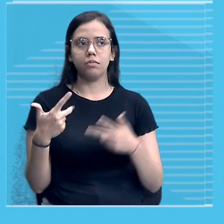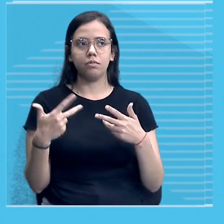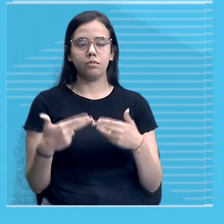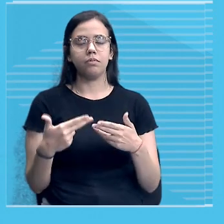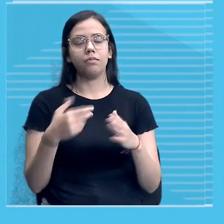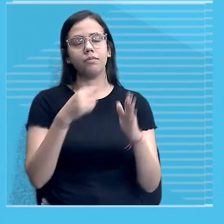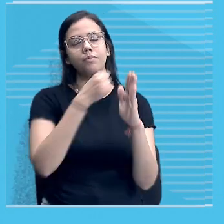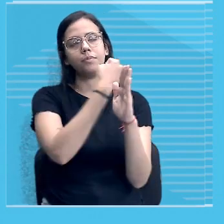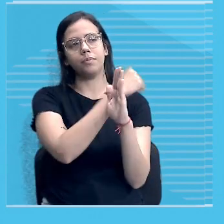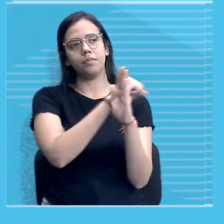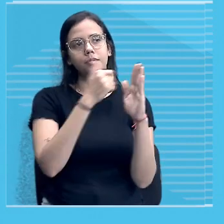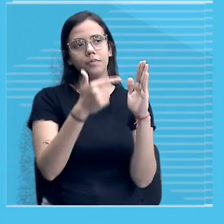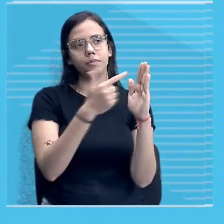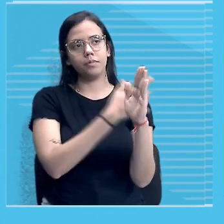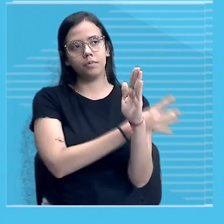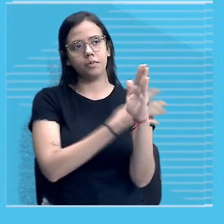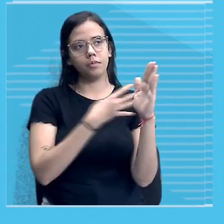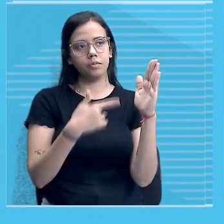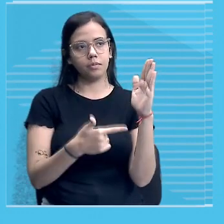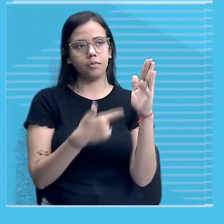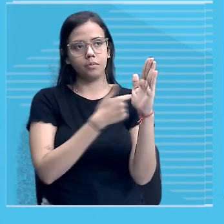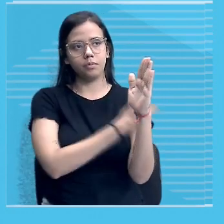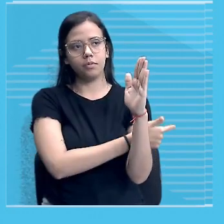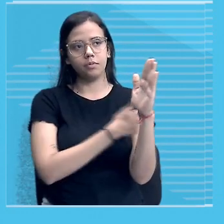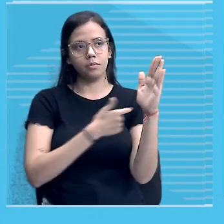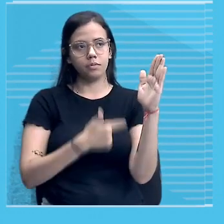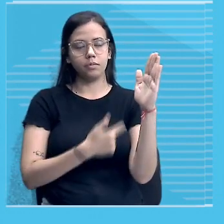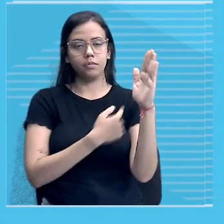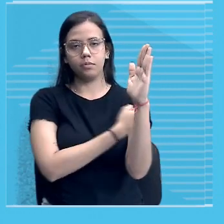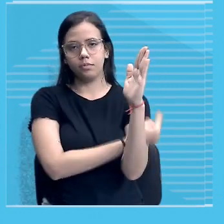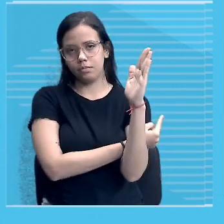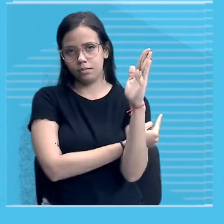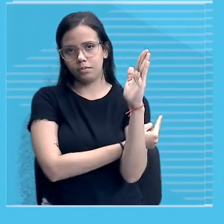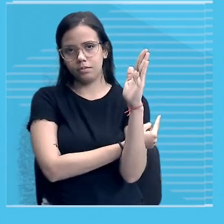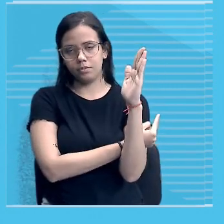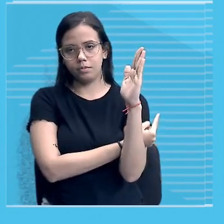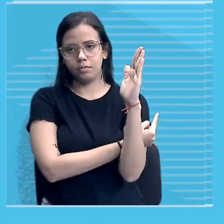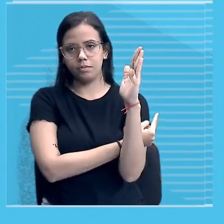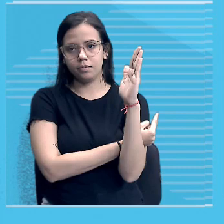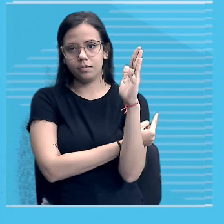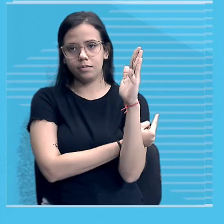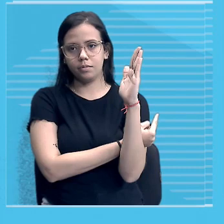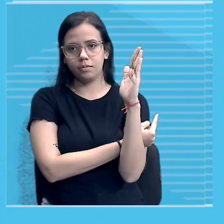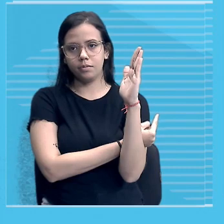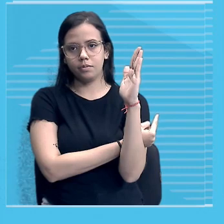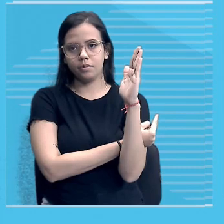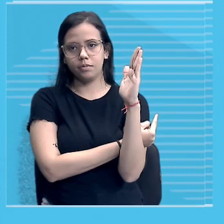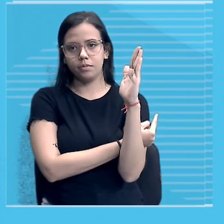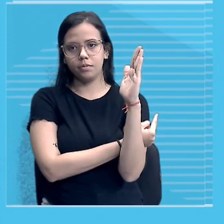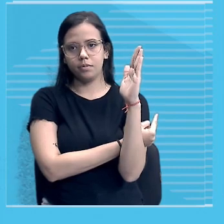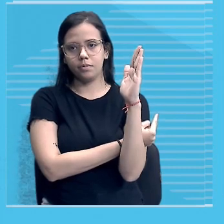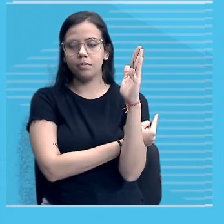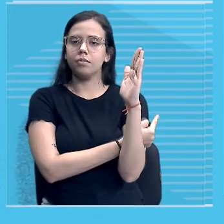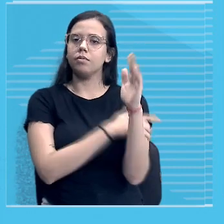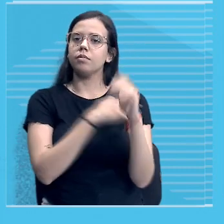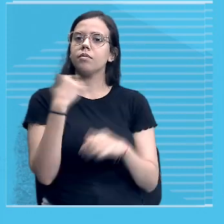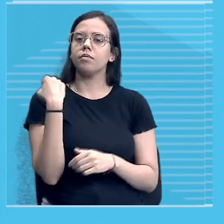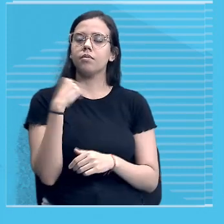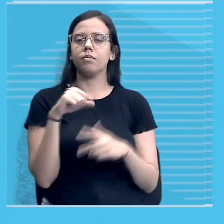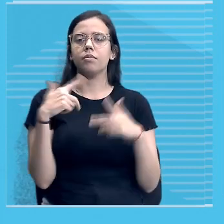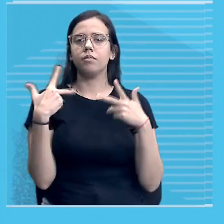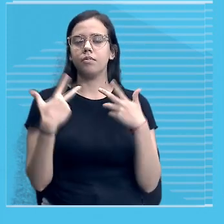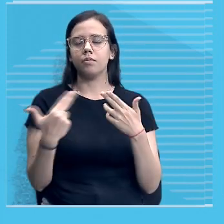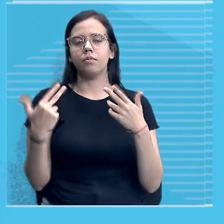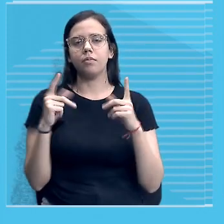2 que dá 252 dá um olha aí ó oito nada mais é